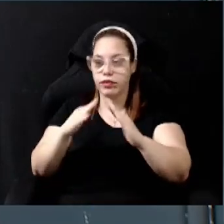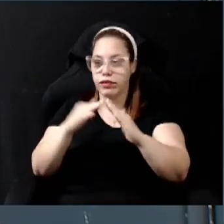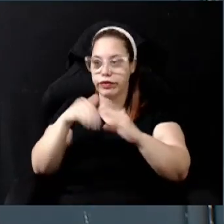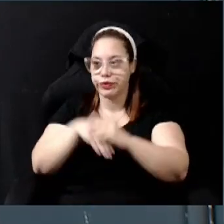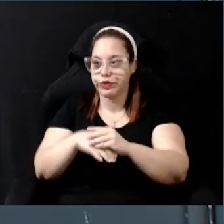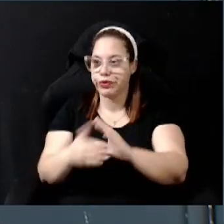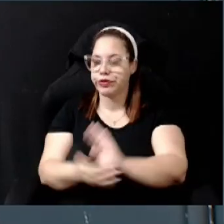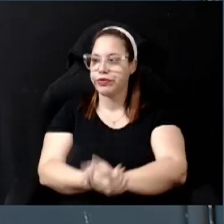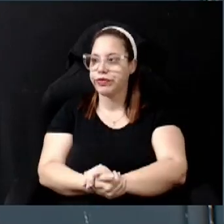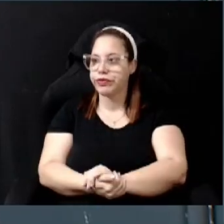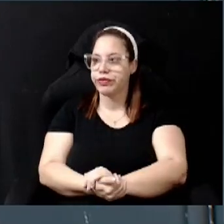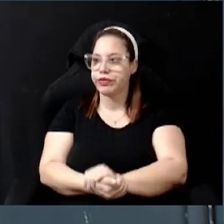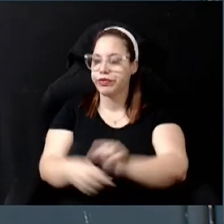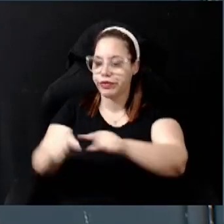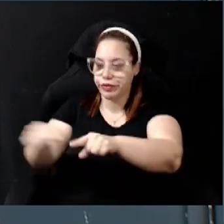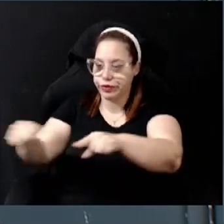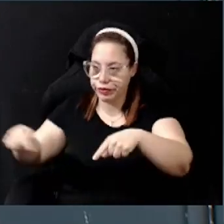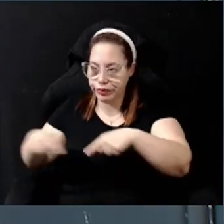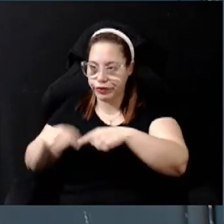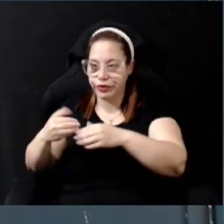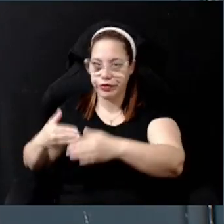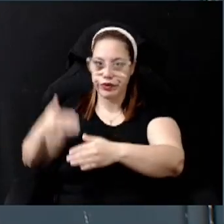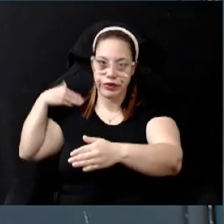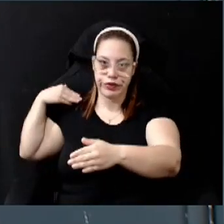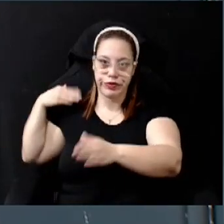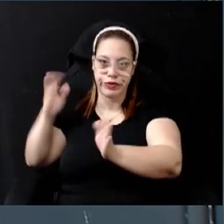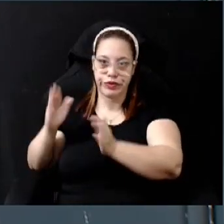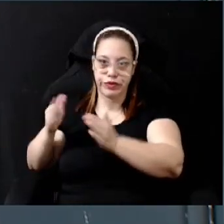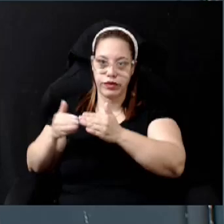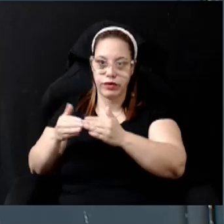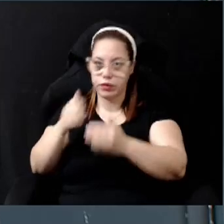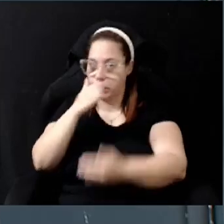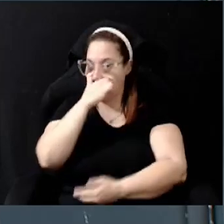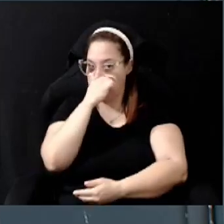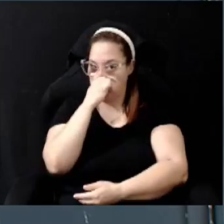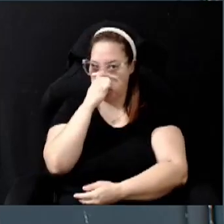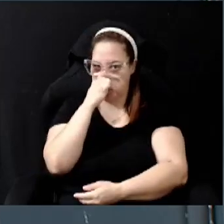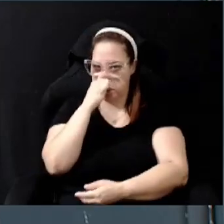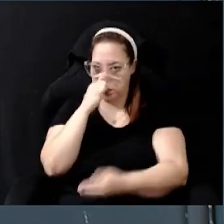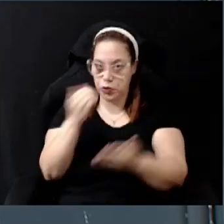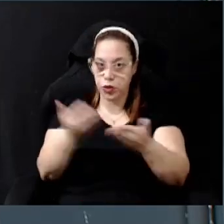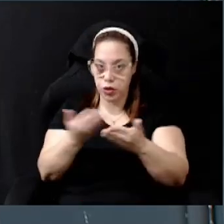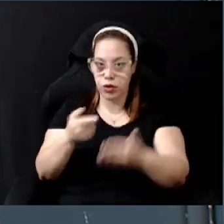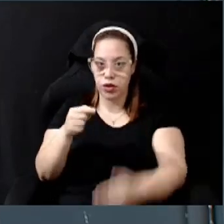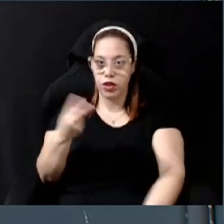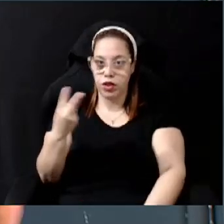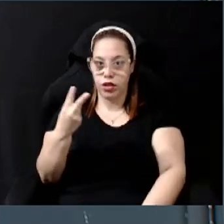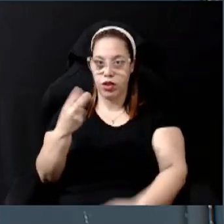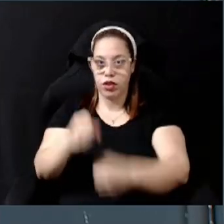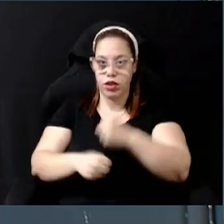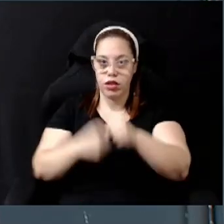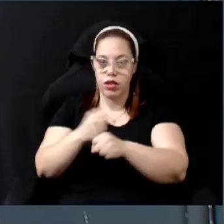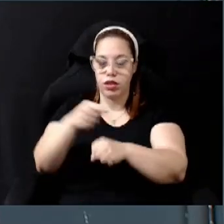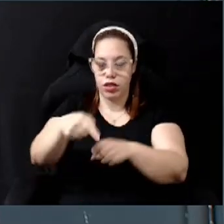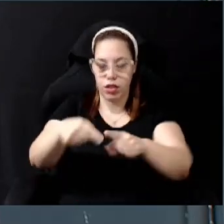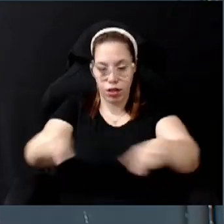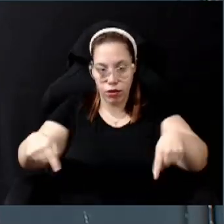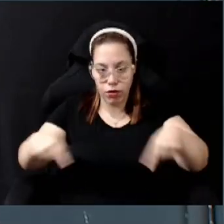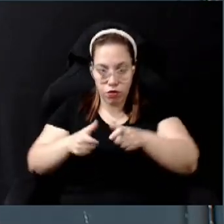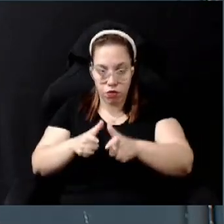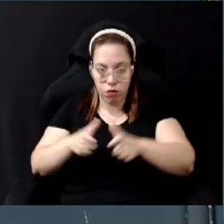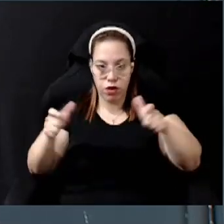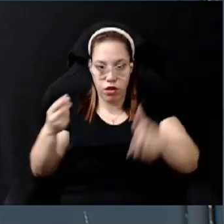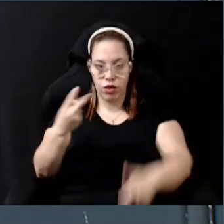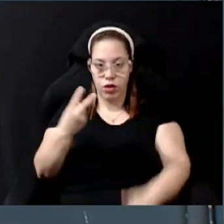tinha um espaço no fundo com um quartinho e fui para o espaço que hoje eu estou. Faz 2 anos que eu estou com esse espaço maior, com 2